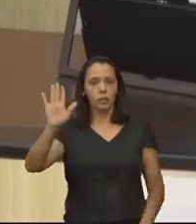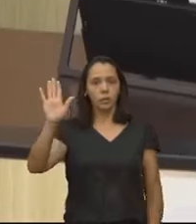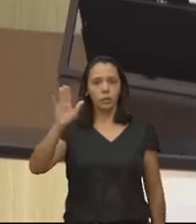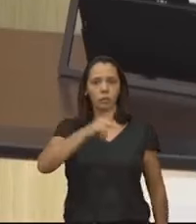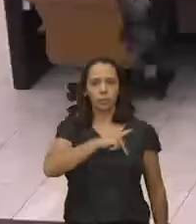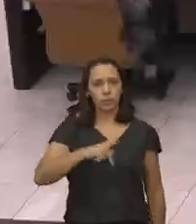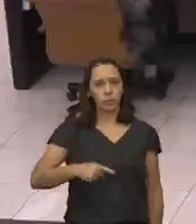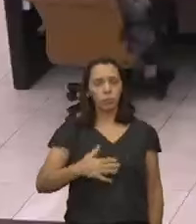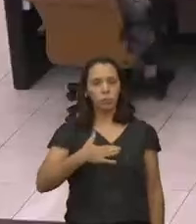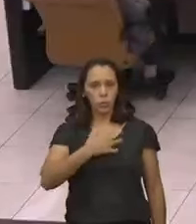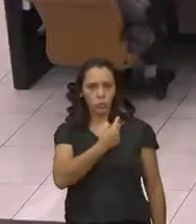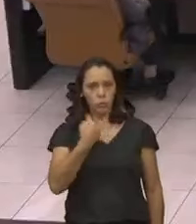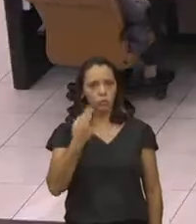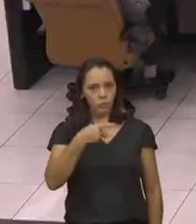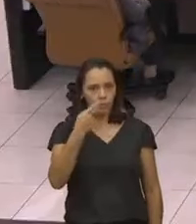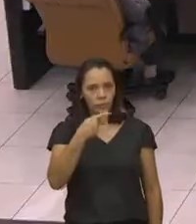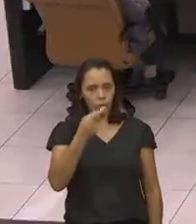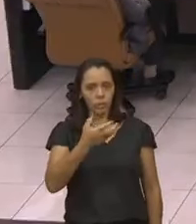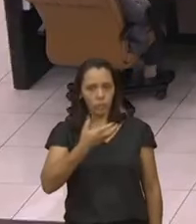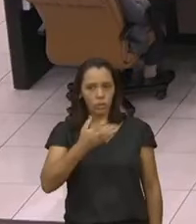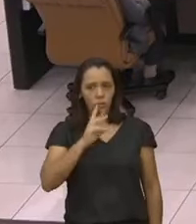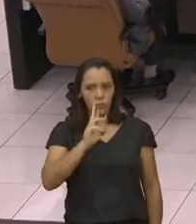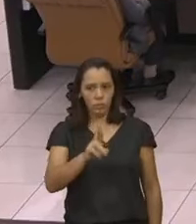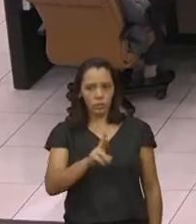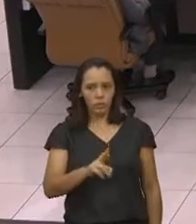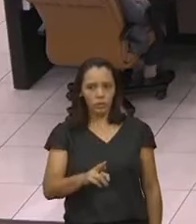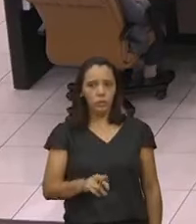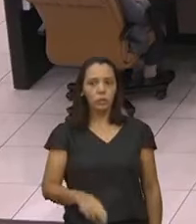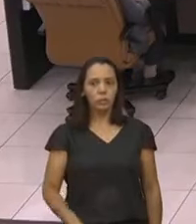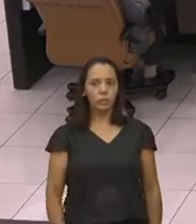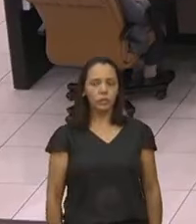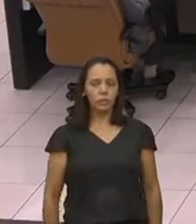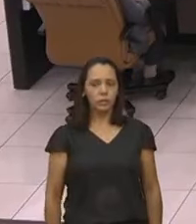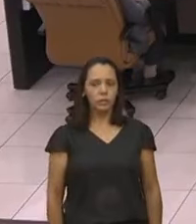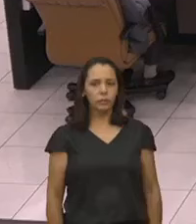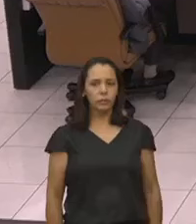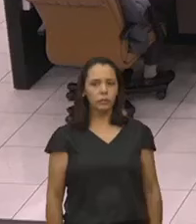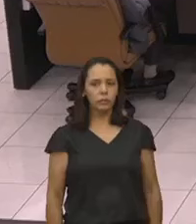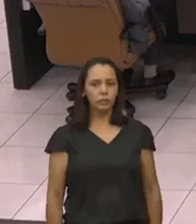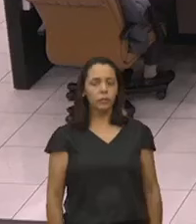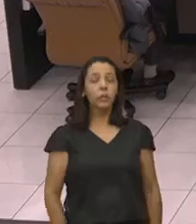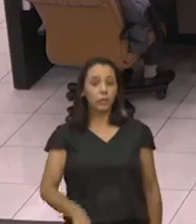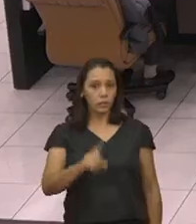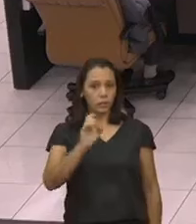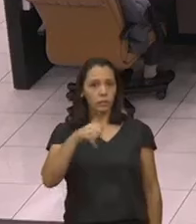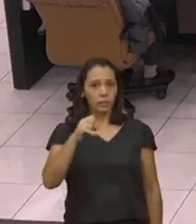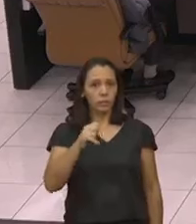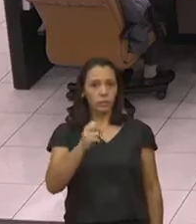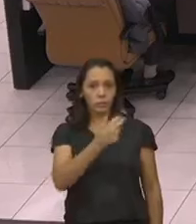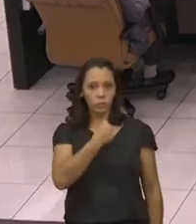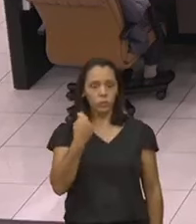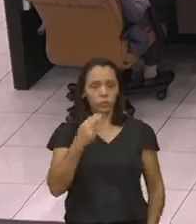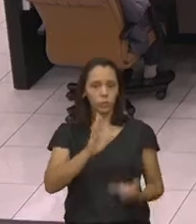eu fui citado nominalmente. Eu gostaria de direito de Mas resposta. ele nominou você. Ele falou, vereador Gabriel Belém.